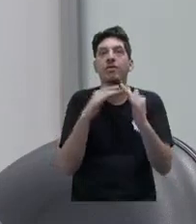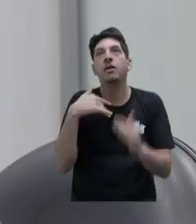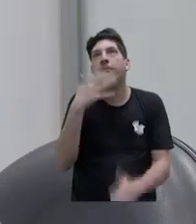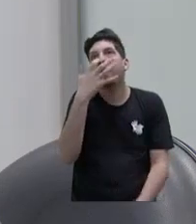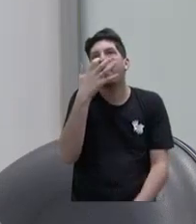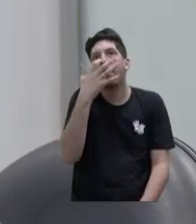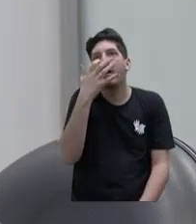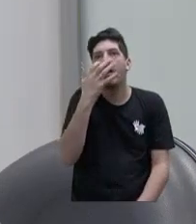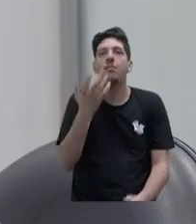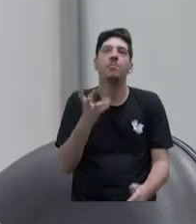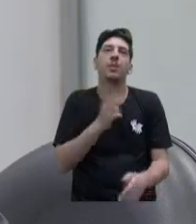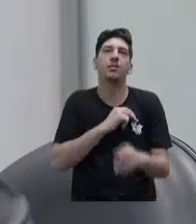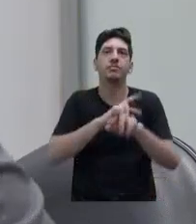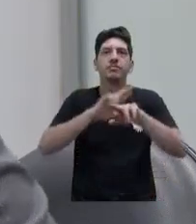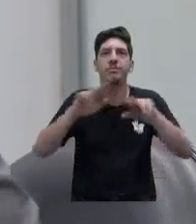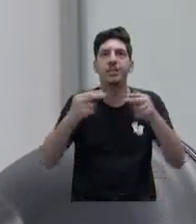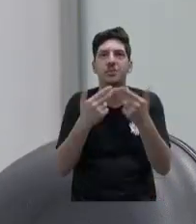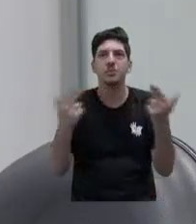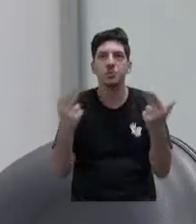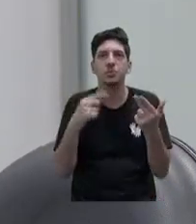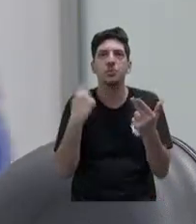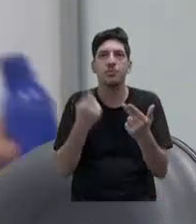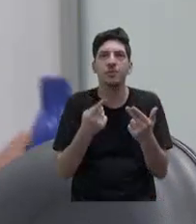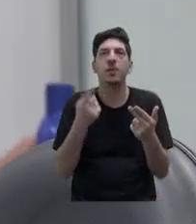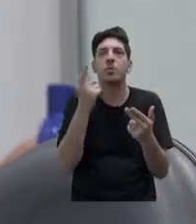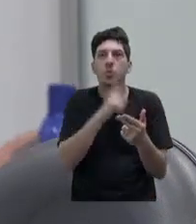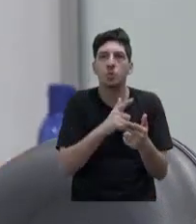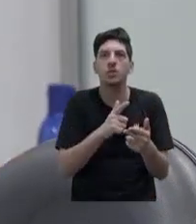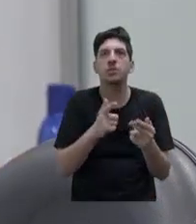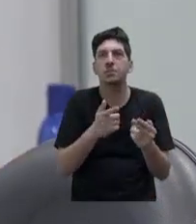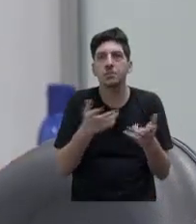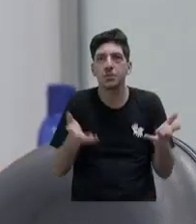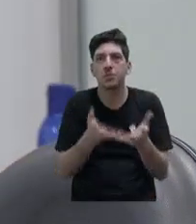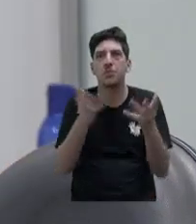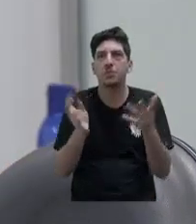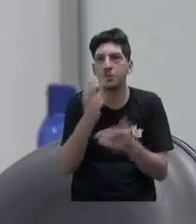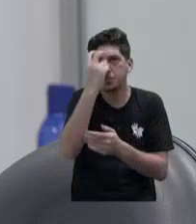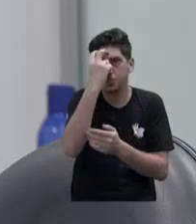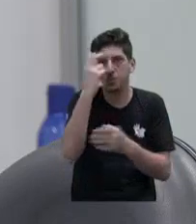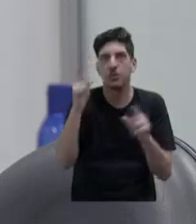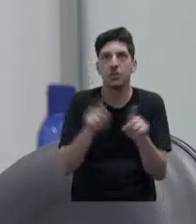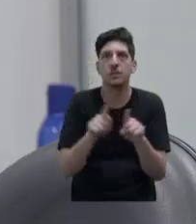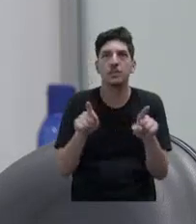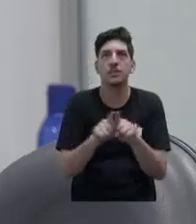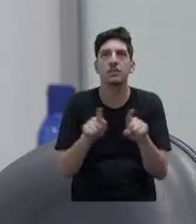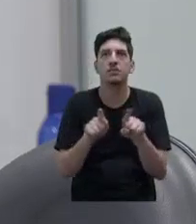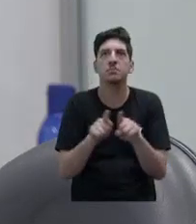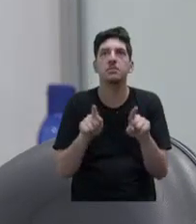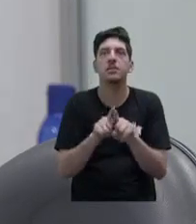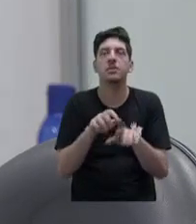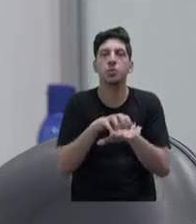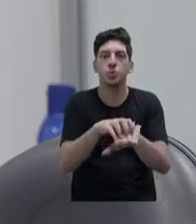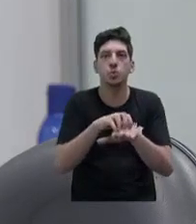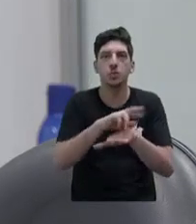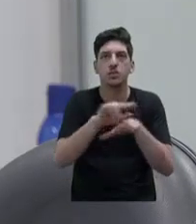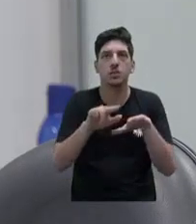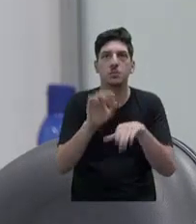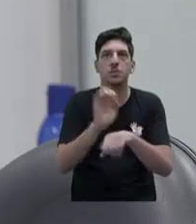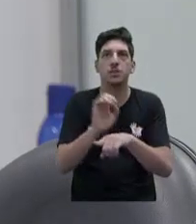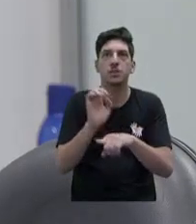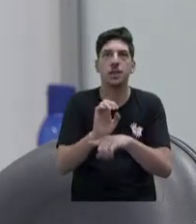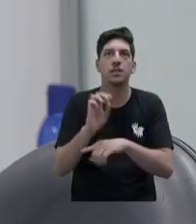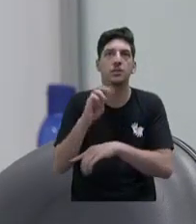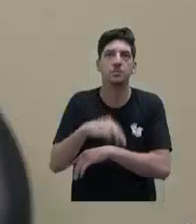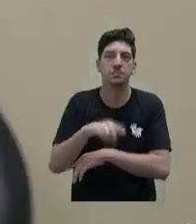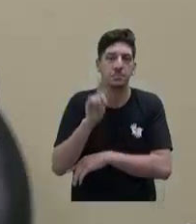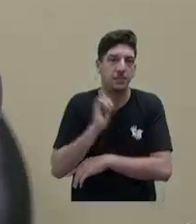de coisas assim, que estão sendo feitas para promover cultura e turismo no nosso estado, assim,